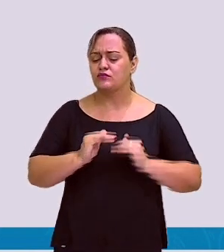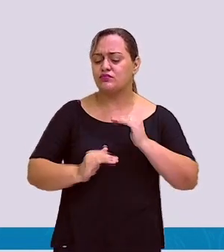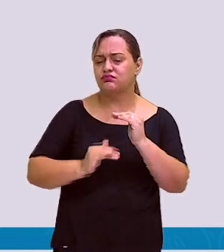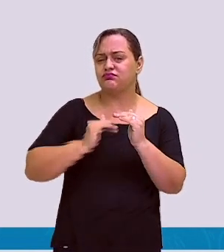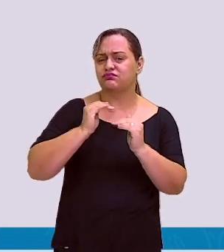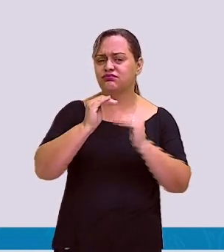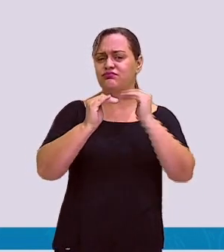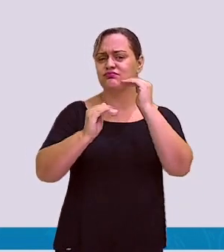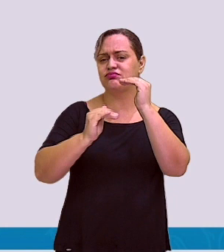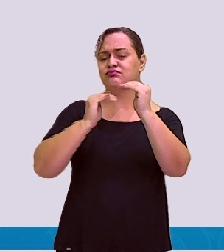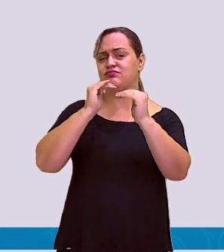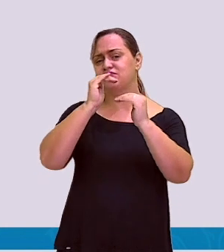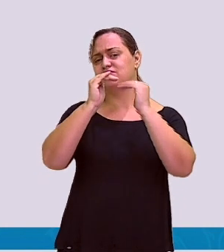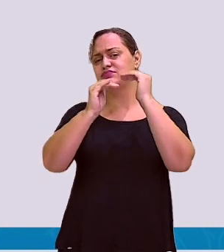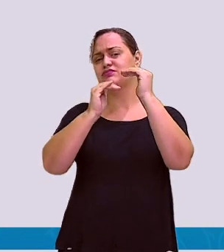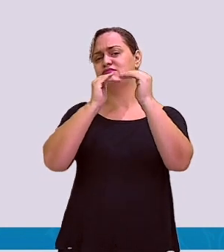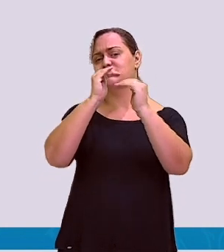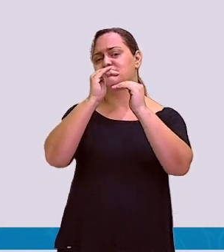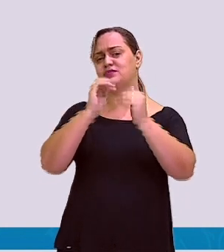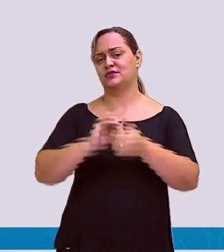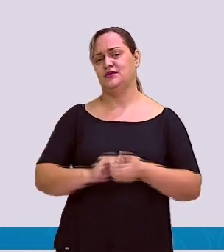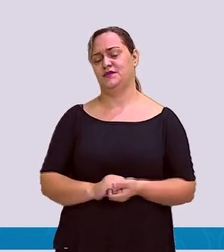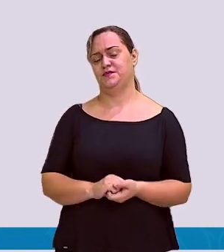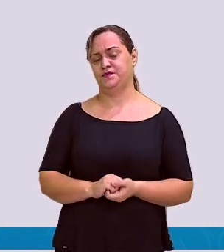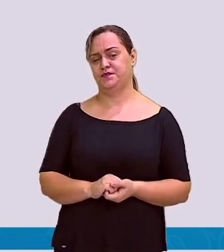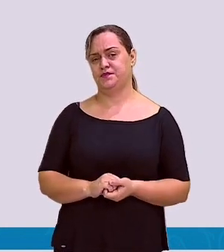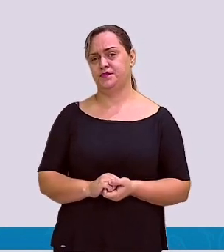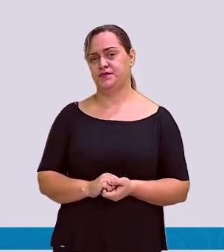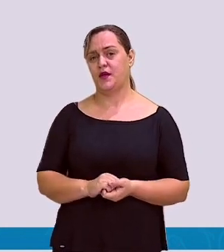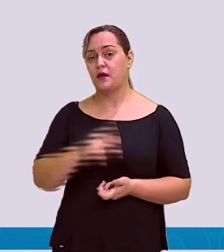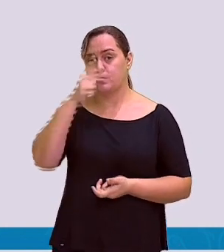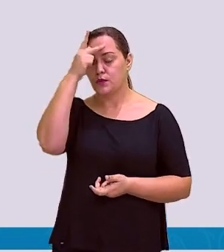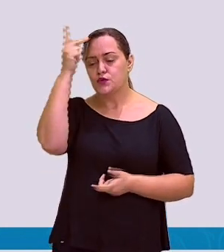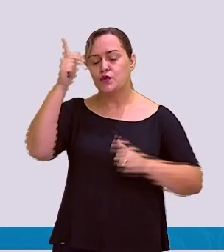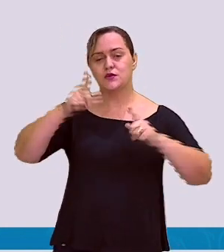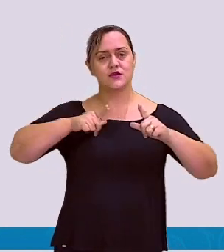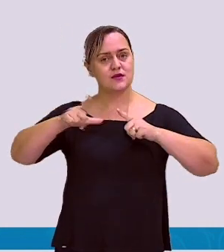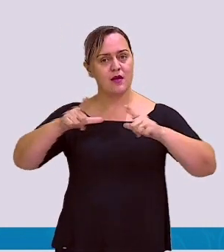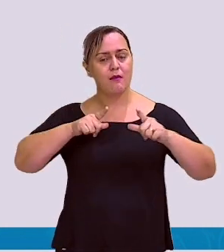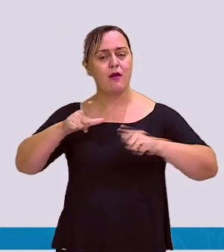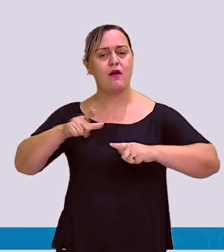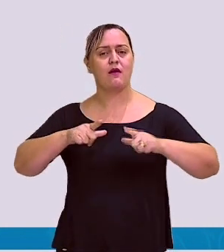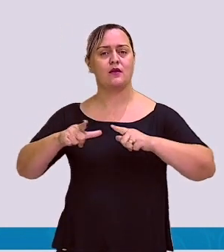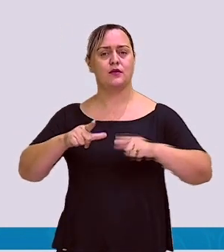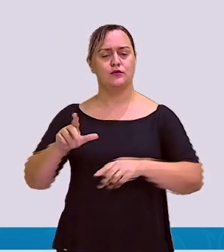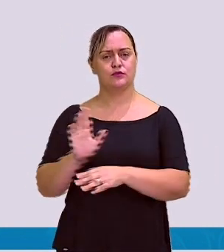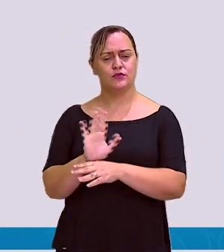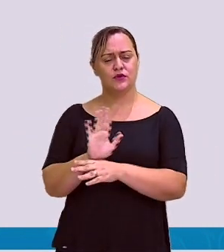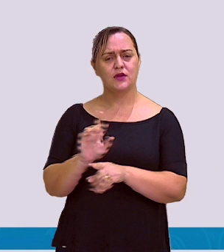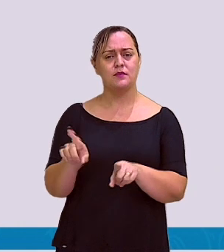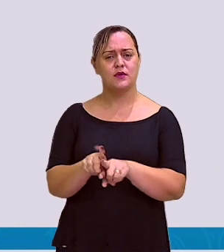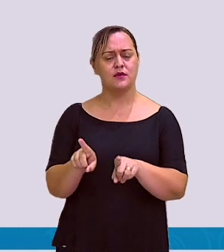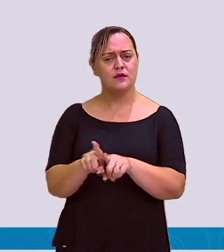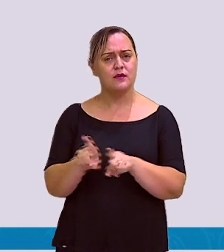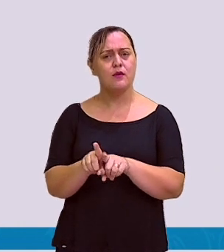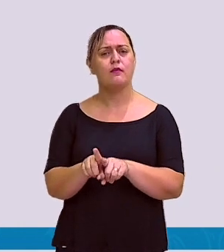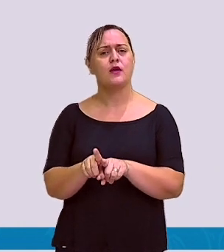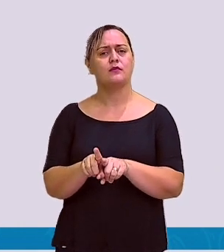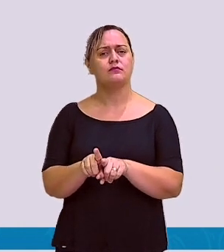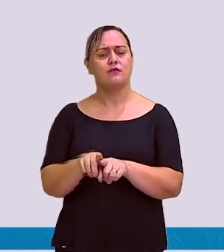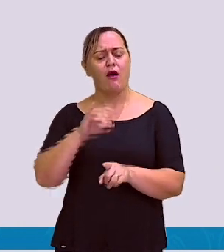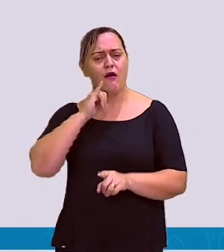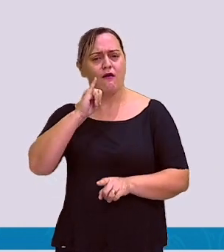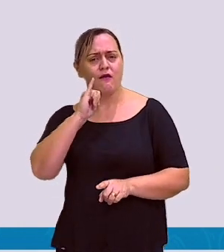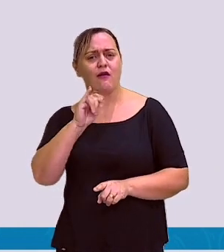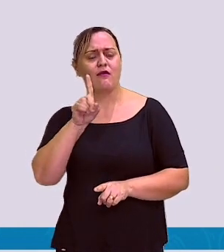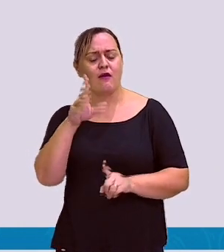E os verdadeiros artistas contestam sua própria arte. Ela está em constante transformação, assim como o próprio